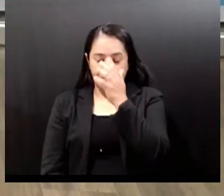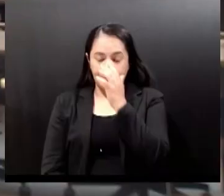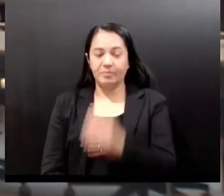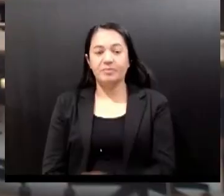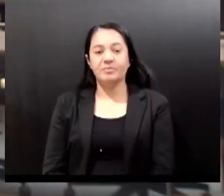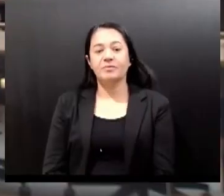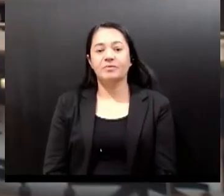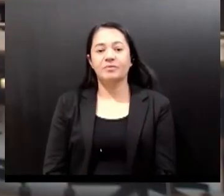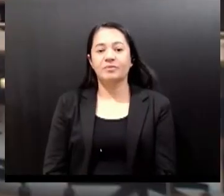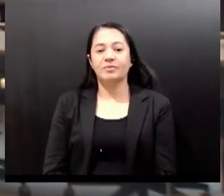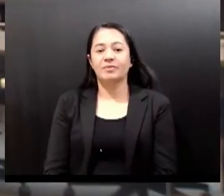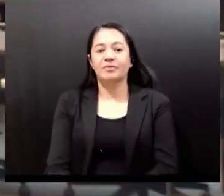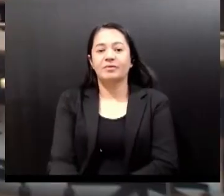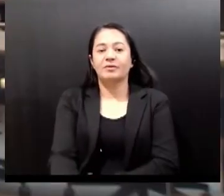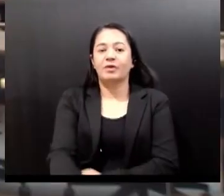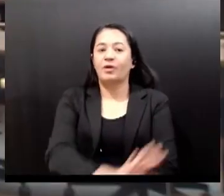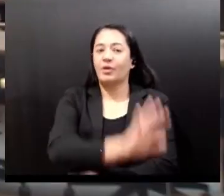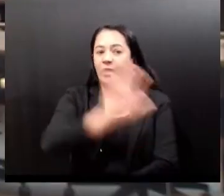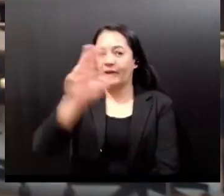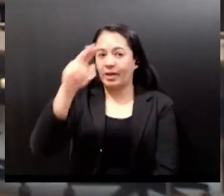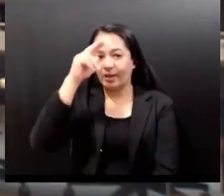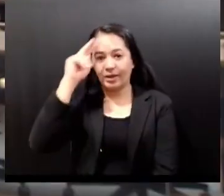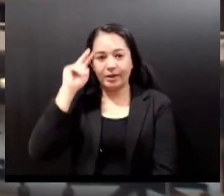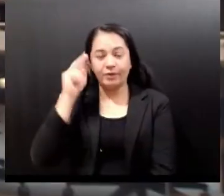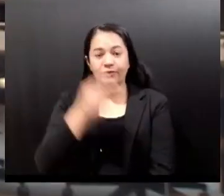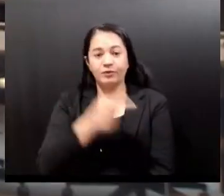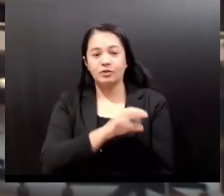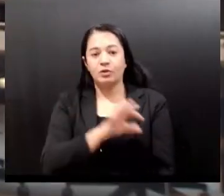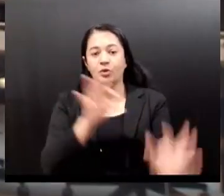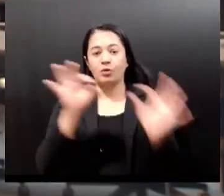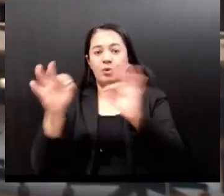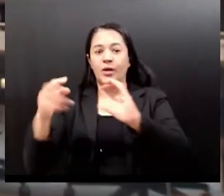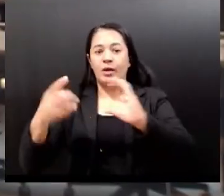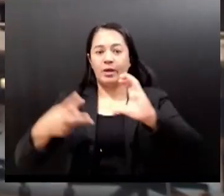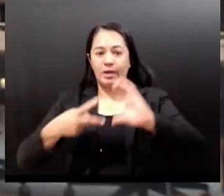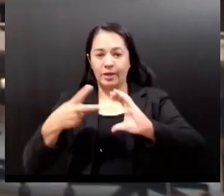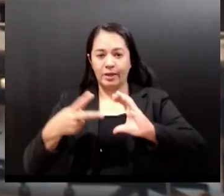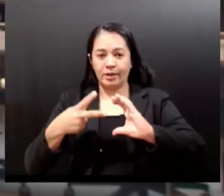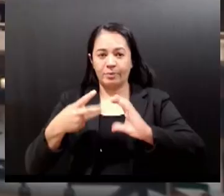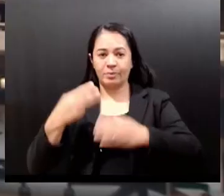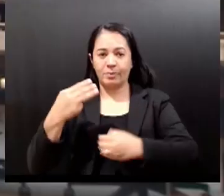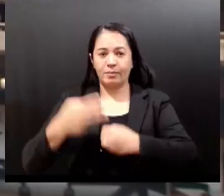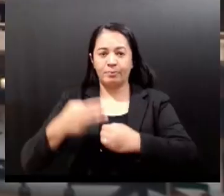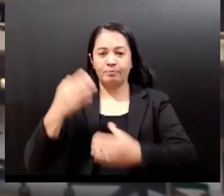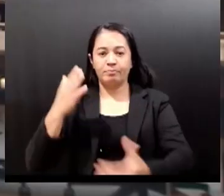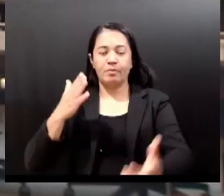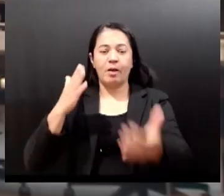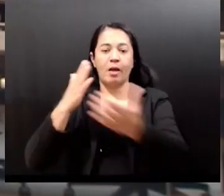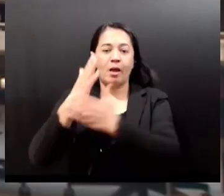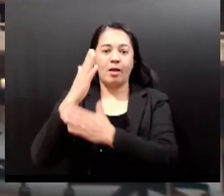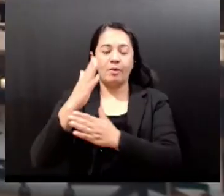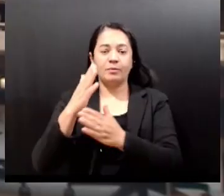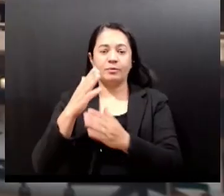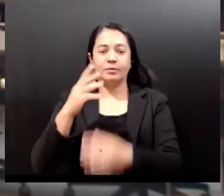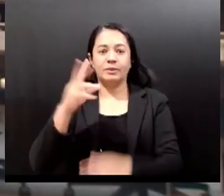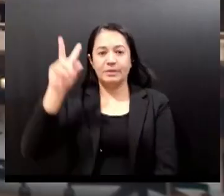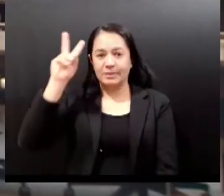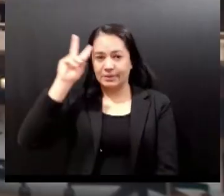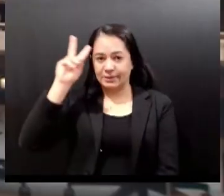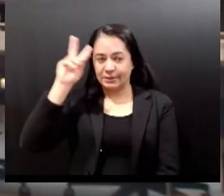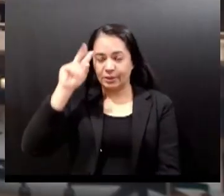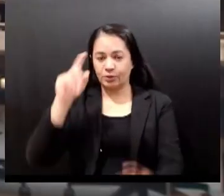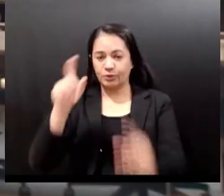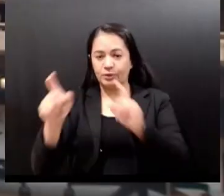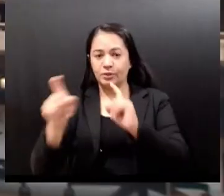Olá, Gabriel, e a você que nos assiste. A Câmara Municipal aprovou na reunião ordinária desta segunda-feira, em primeira discussão,